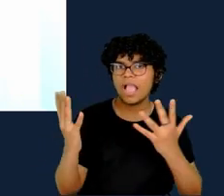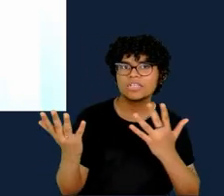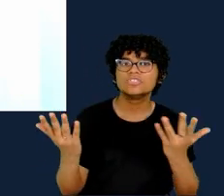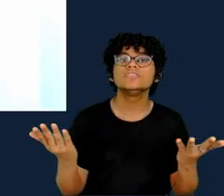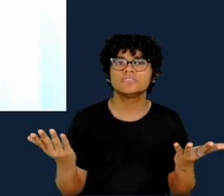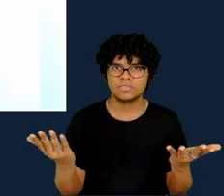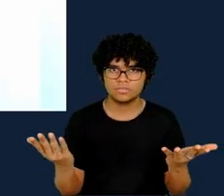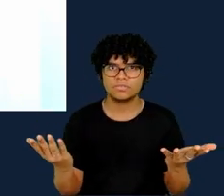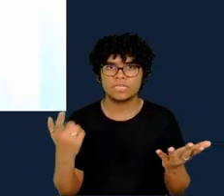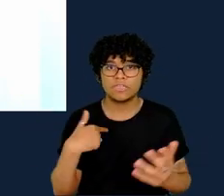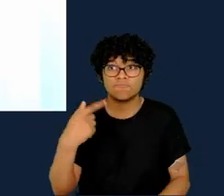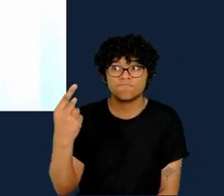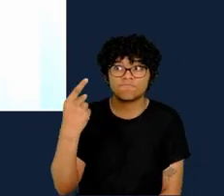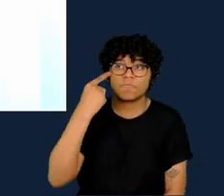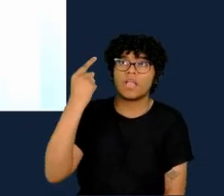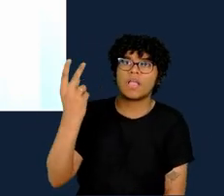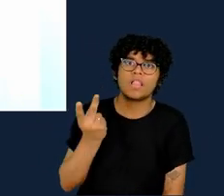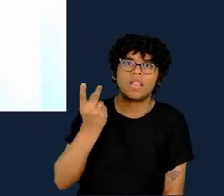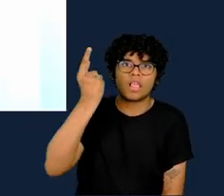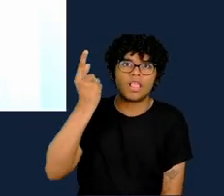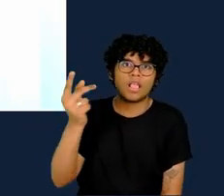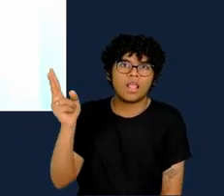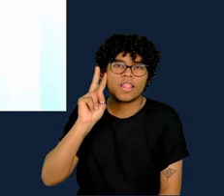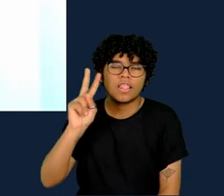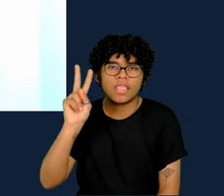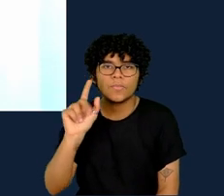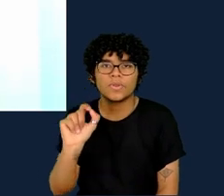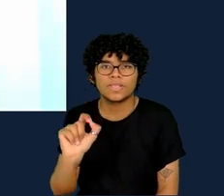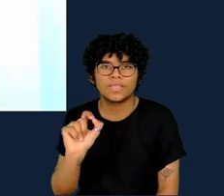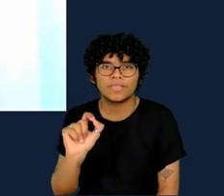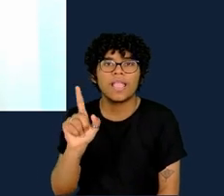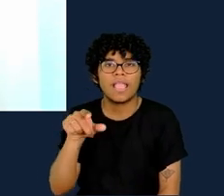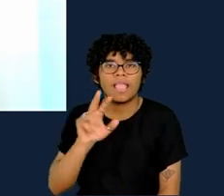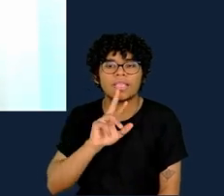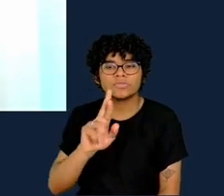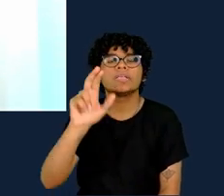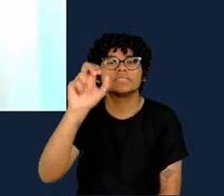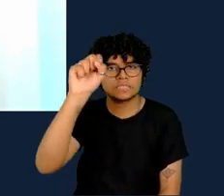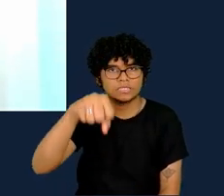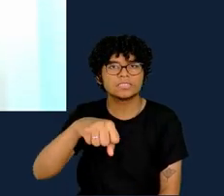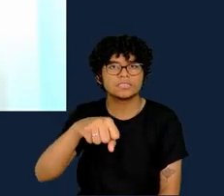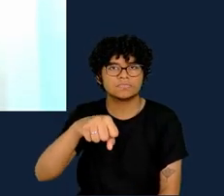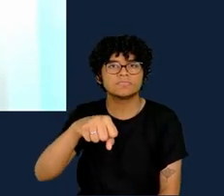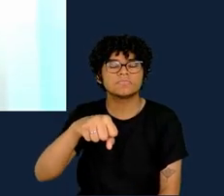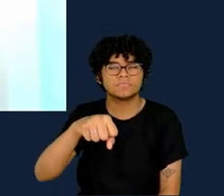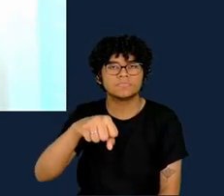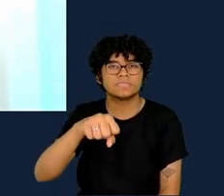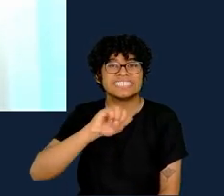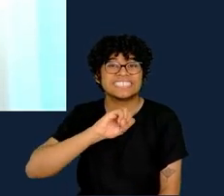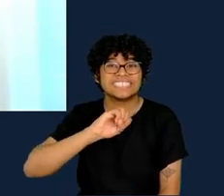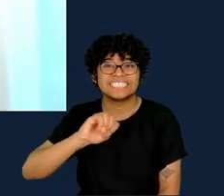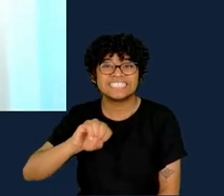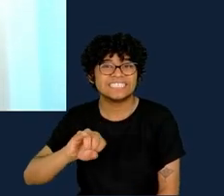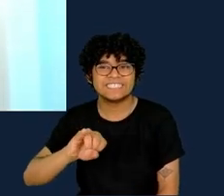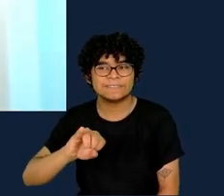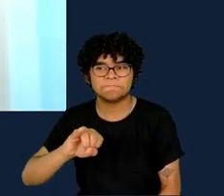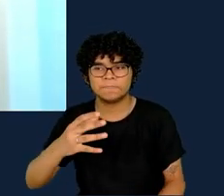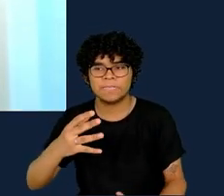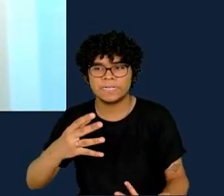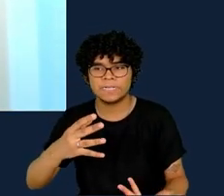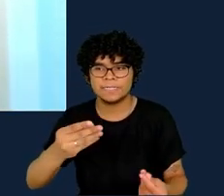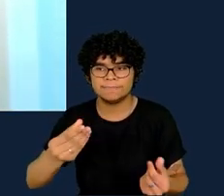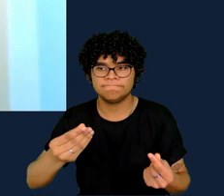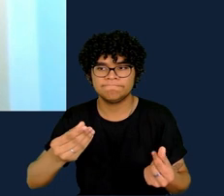mente imediatamente, provavelmente, a resposta é sim. Se a gente não consegue dar um nome a alguma coisa, é difícil confirmar isso.